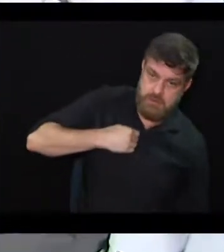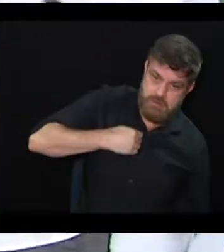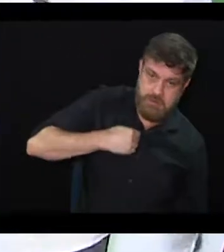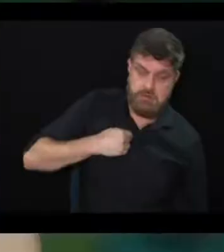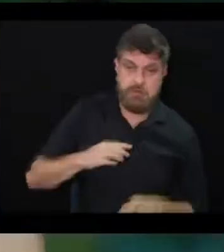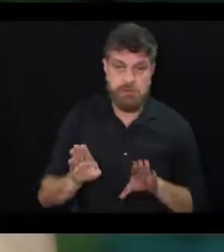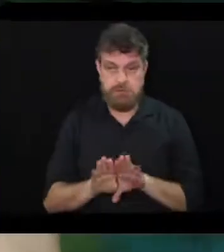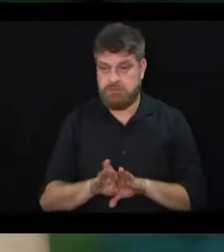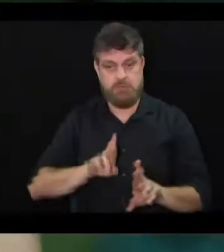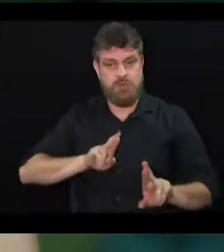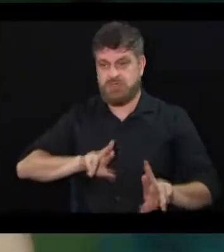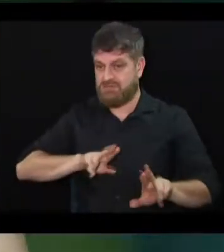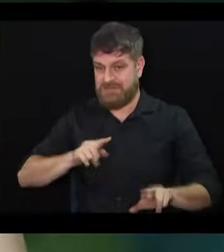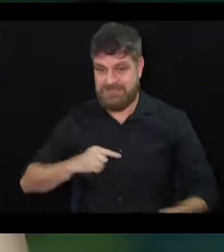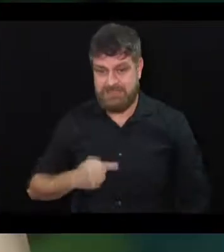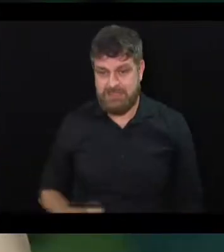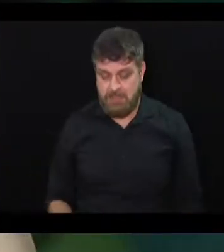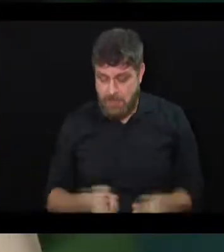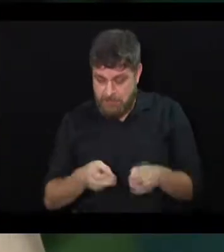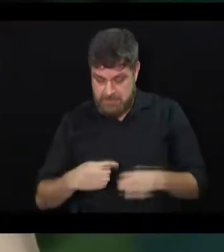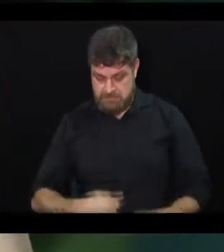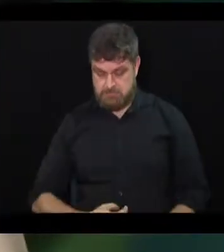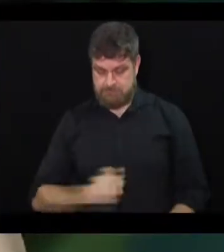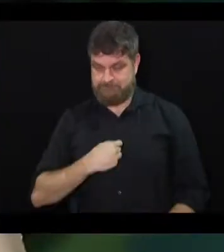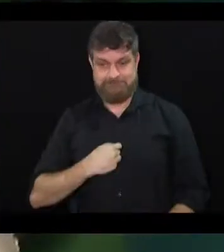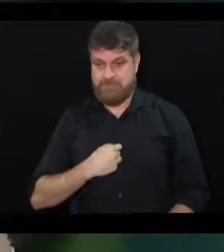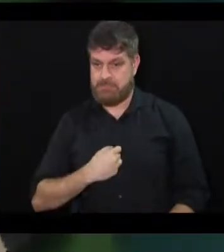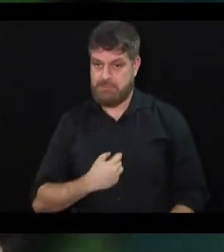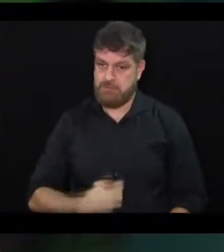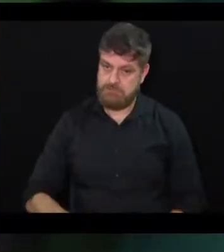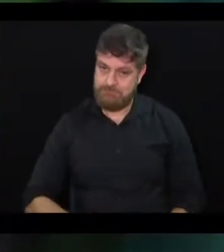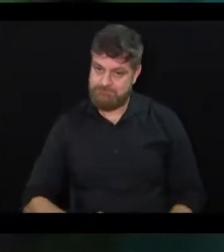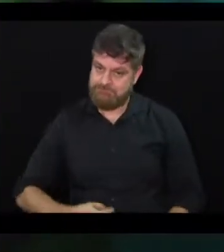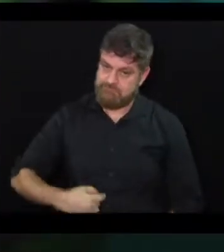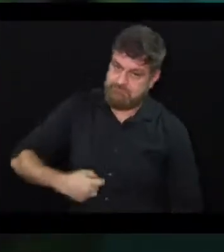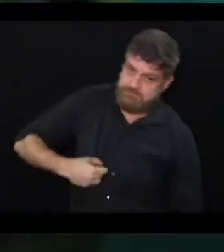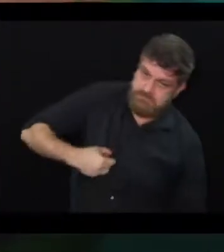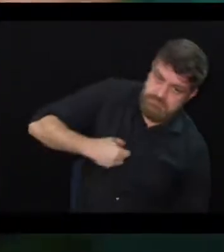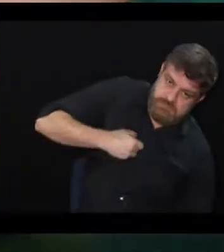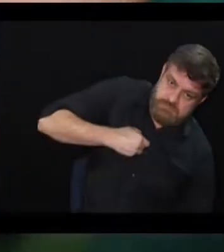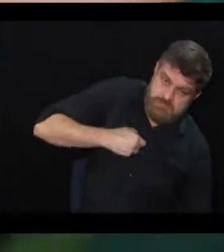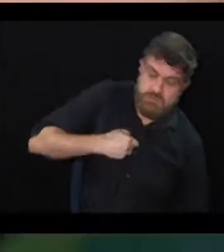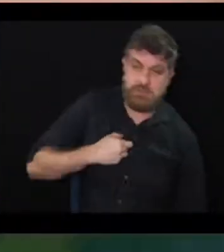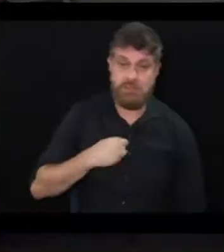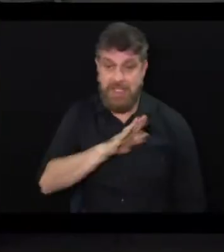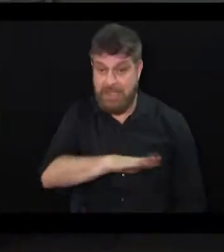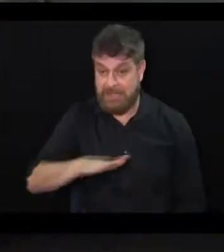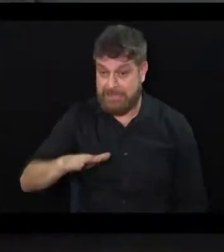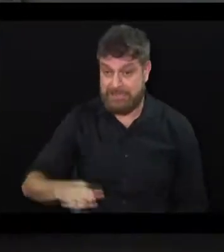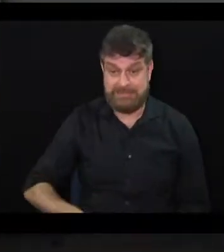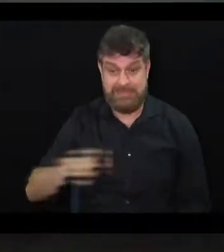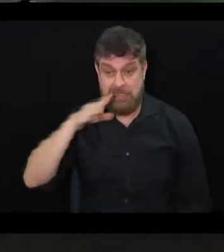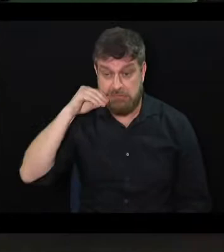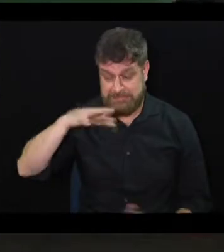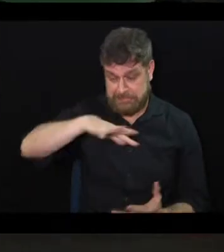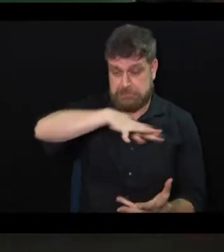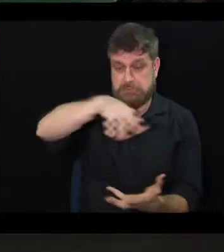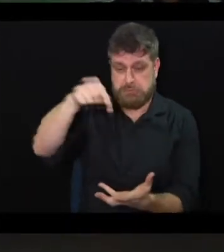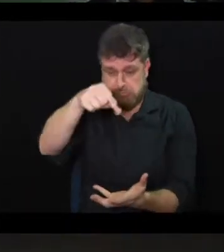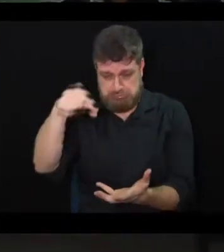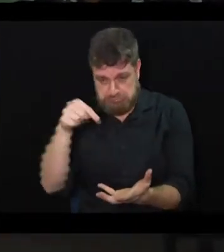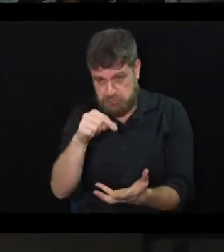é diferente. O desvio na coluna vertebral atinge milhões de crianças e adolescentes no mundo todo. Por isso, quanto